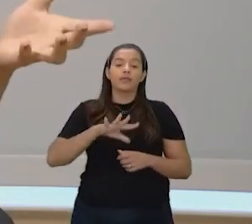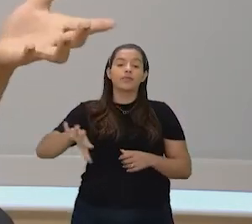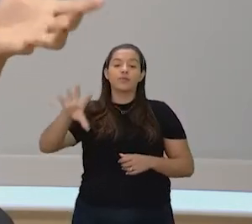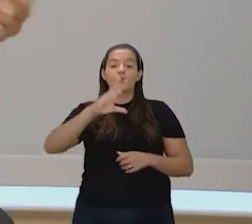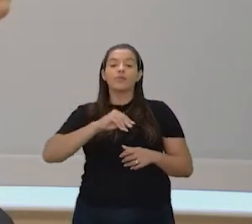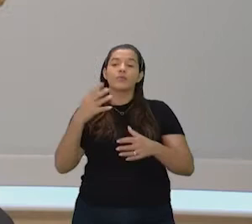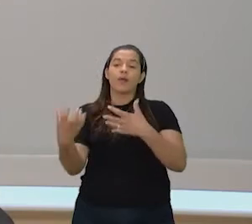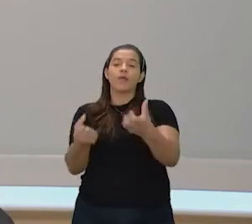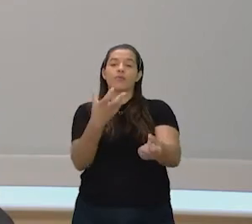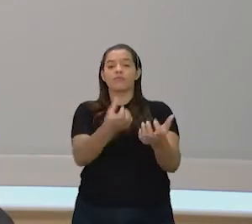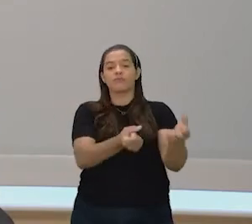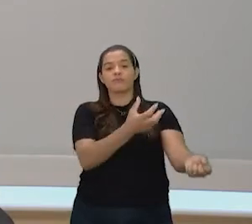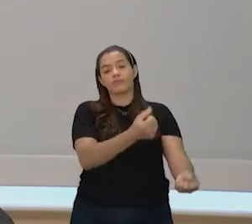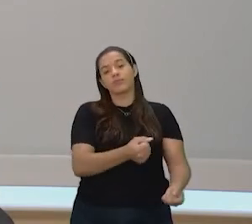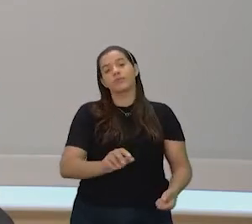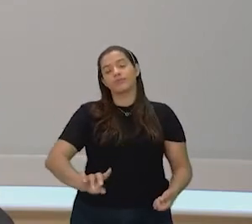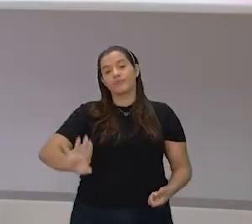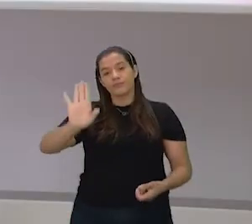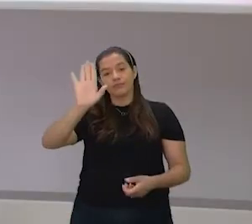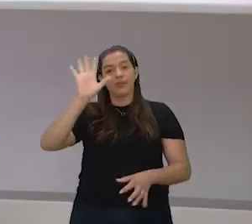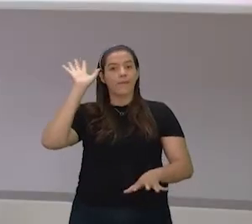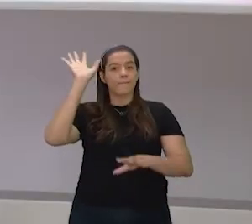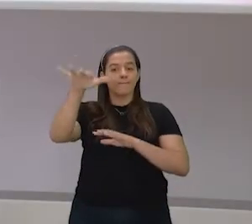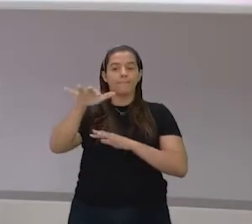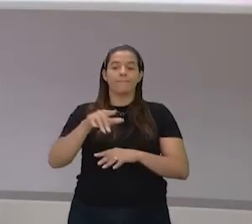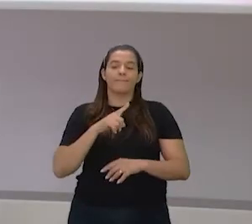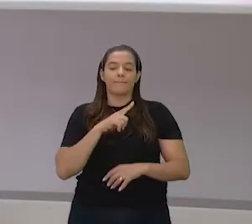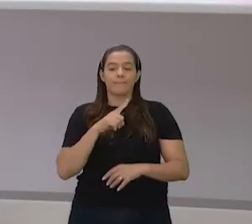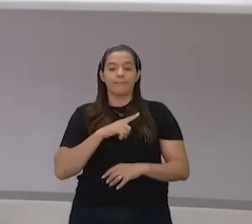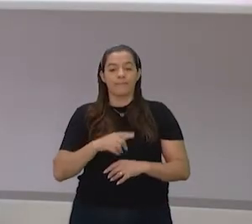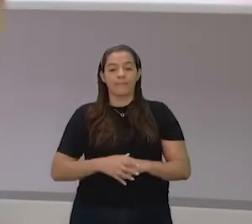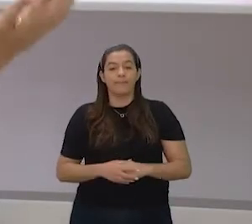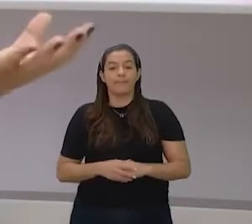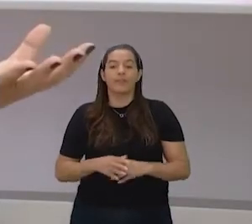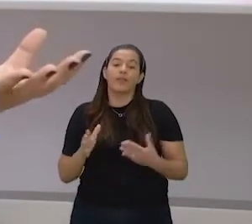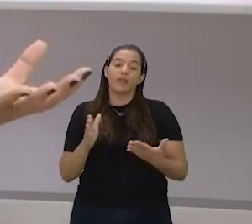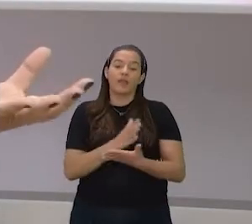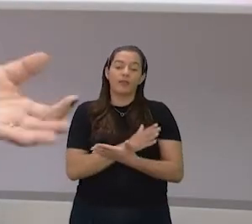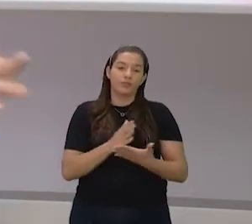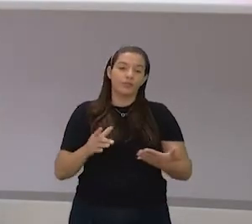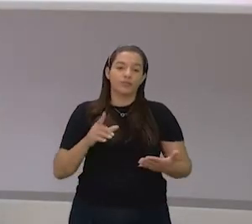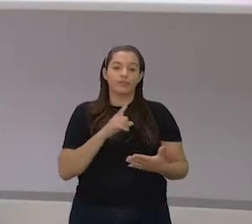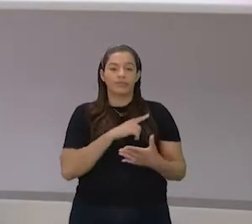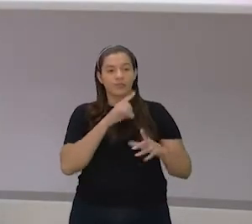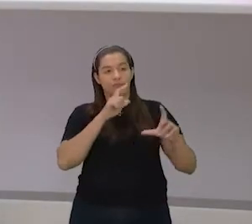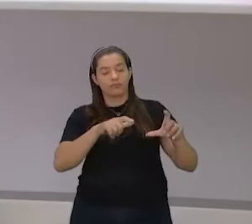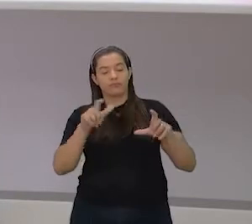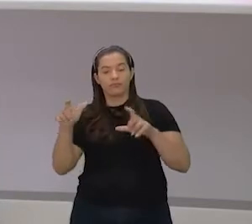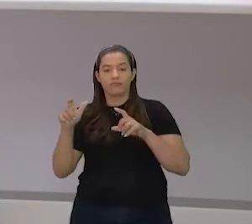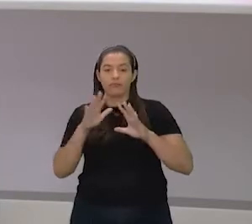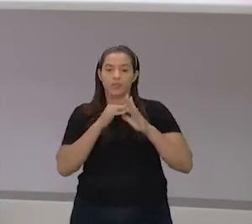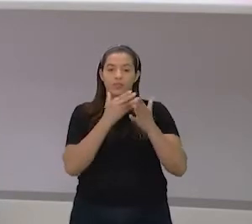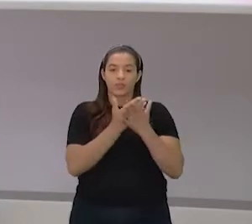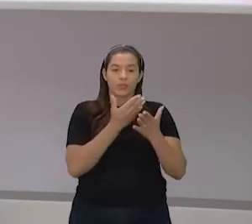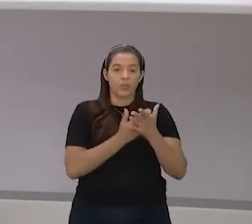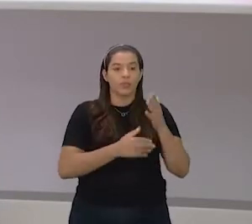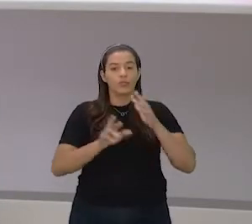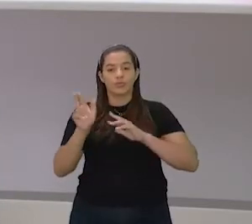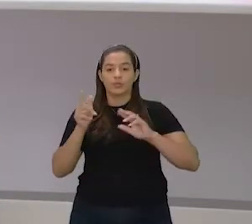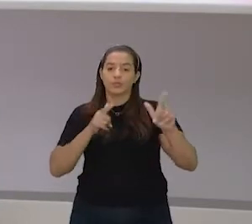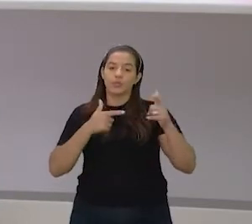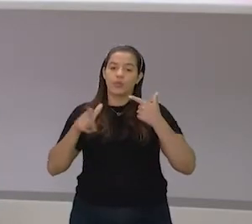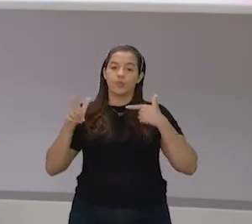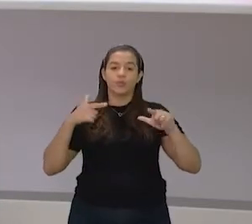maioria da escolha. Exato. Só que a gente sabe também que existem escolas com realidades diferentes que podem também fazer escolhas de